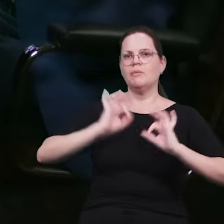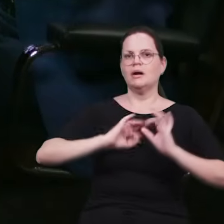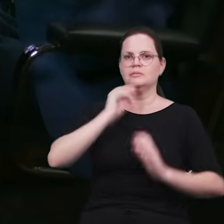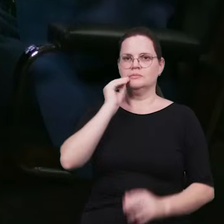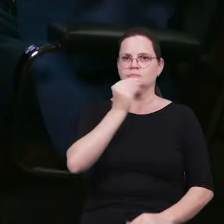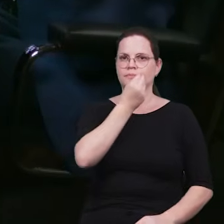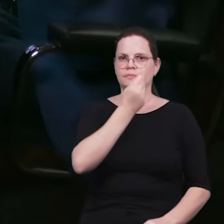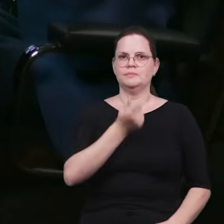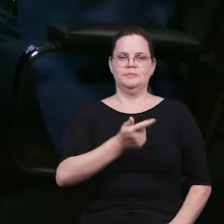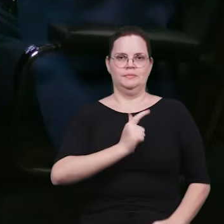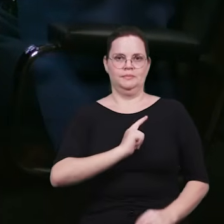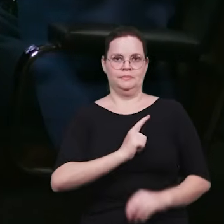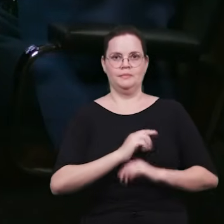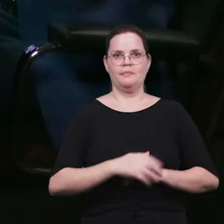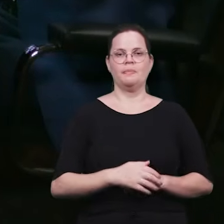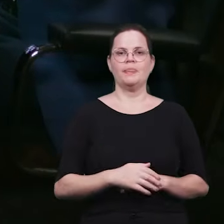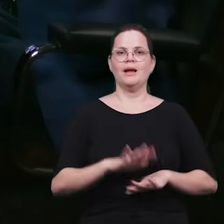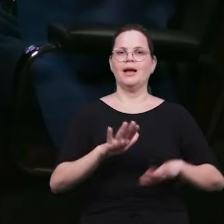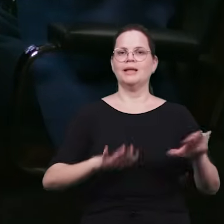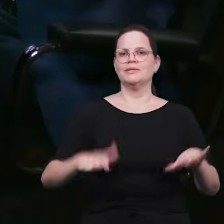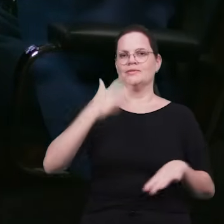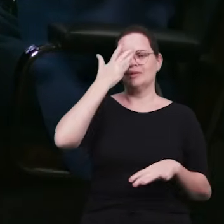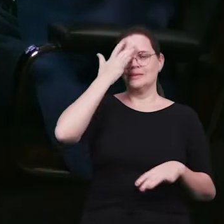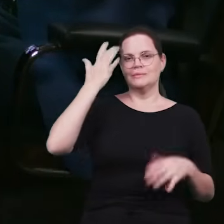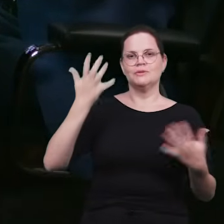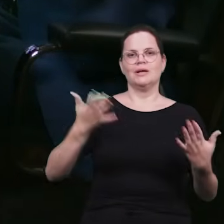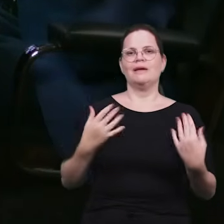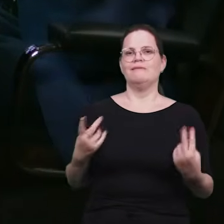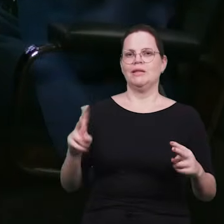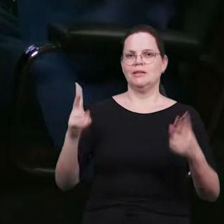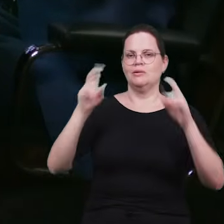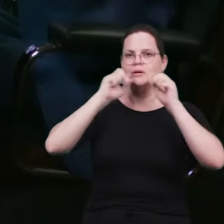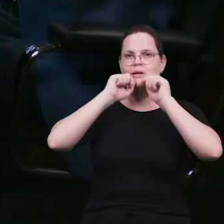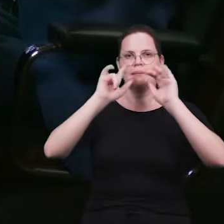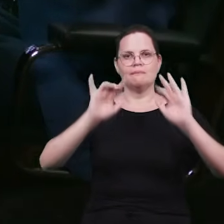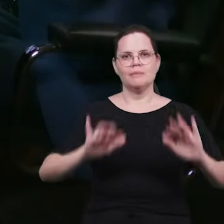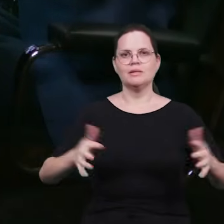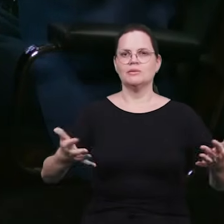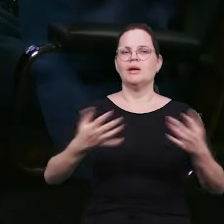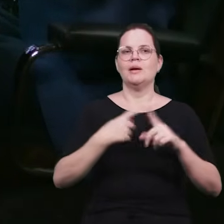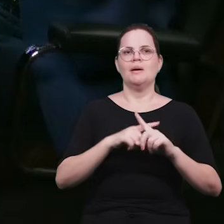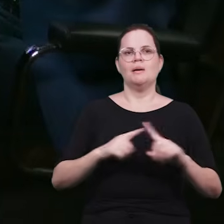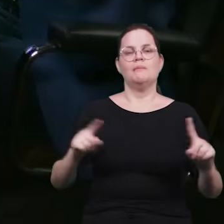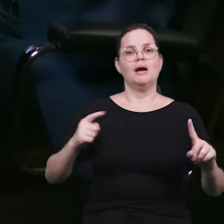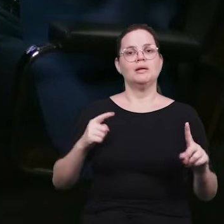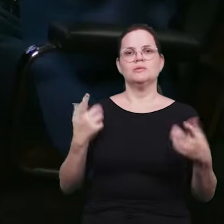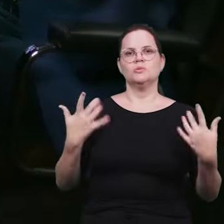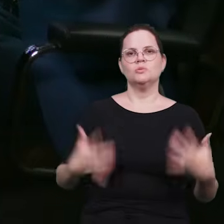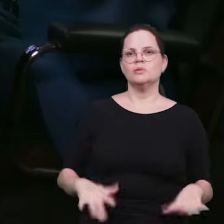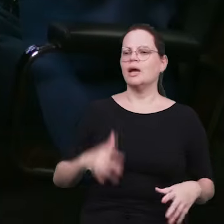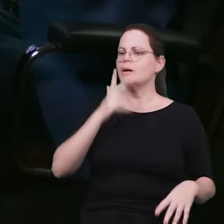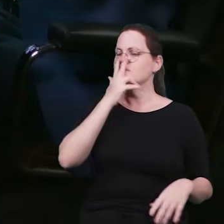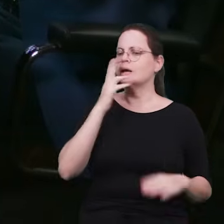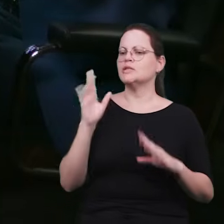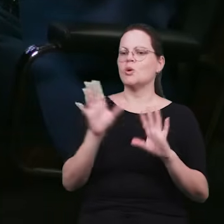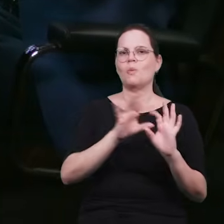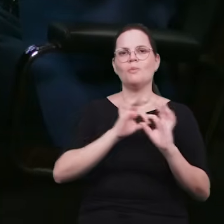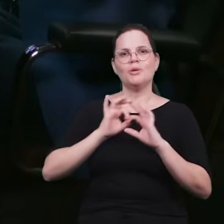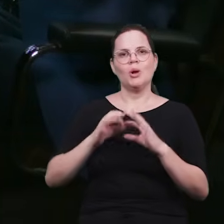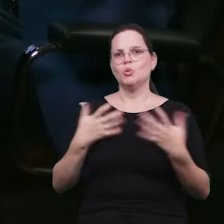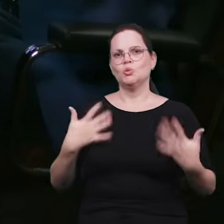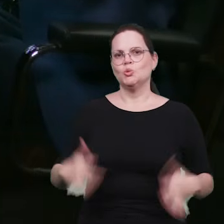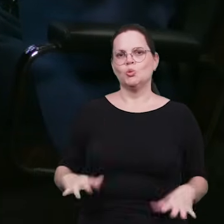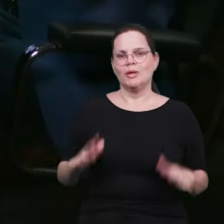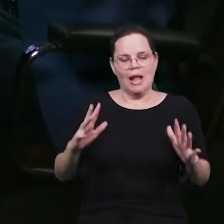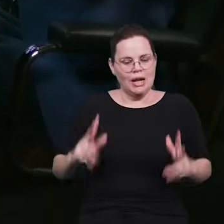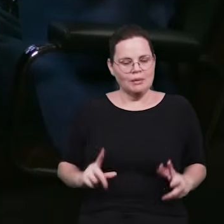Então, muitas pessoas querem bênçãos, querem vitórias, mas não querem manter uma comunhão com Deus. isso, é